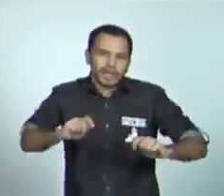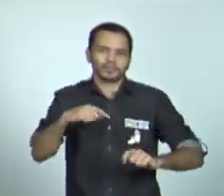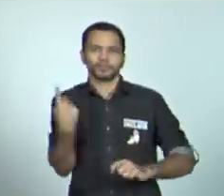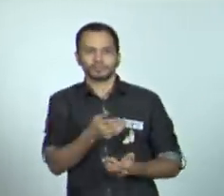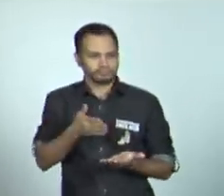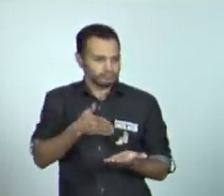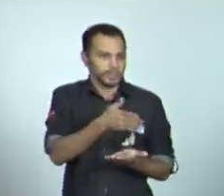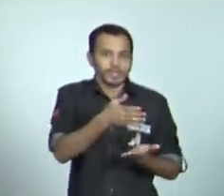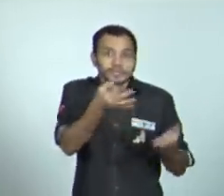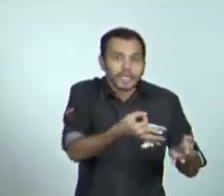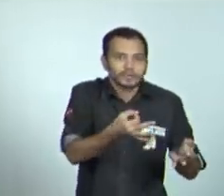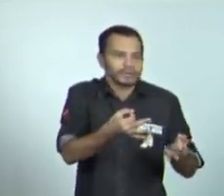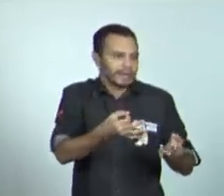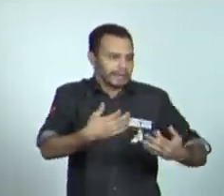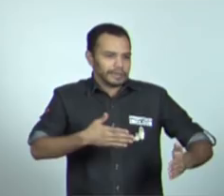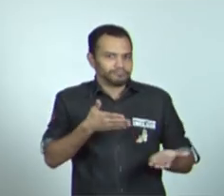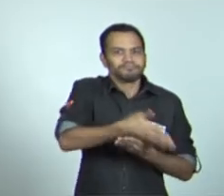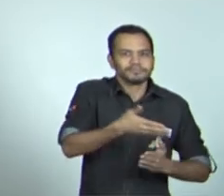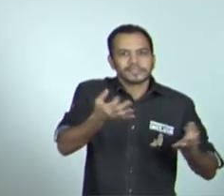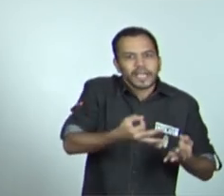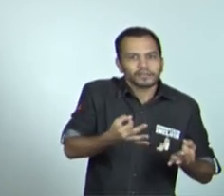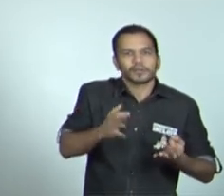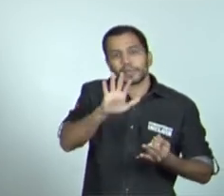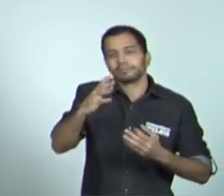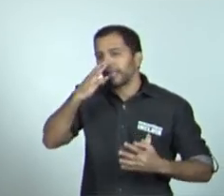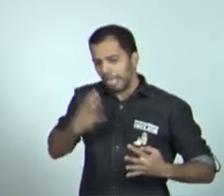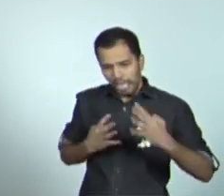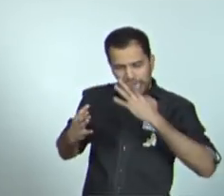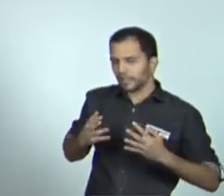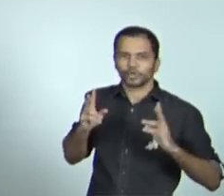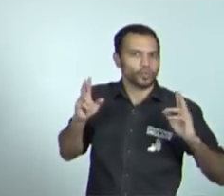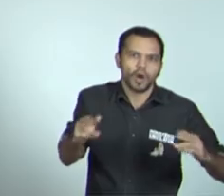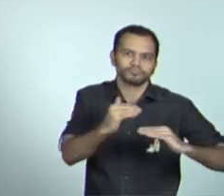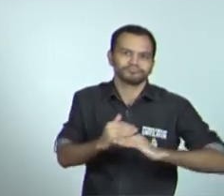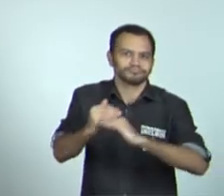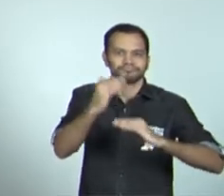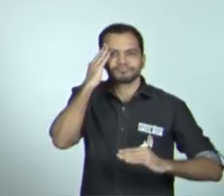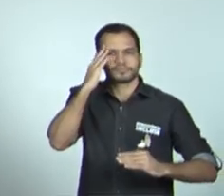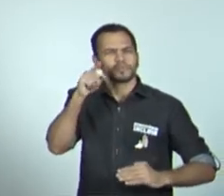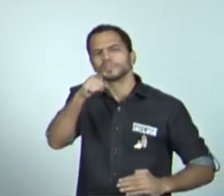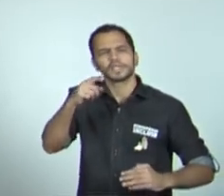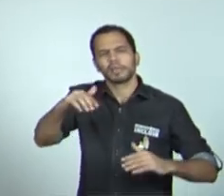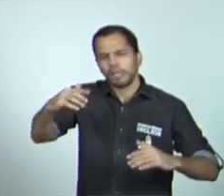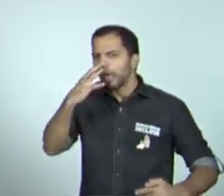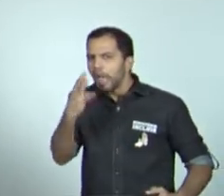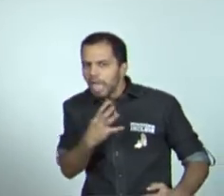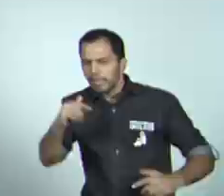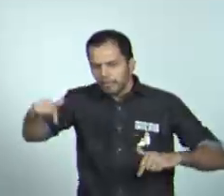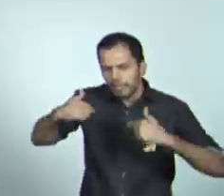gosta que se faça o certo ameaça vem para quem faz certo e para quem faz errado qual é o motivo da tua ameaça